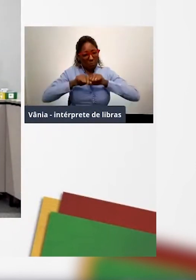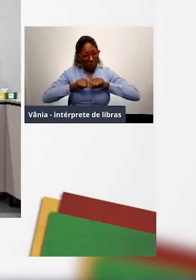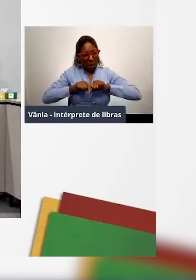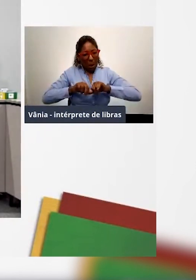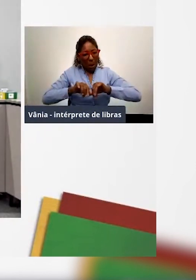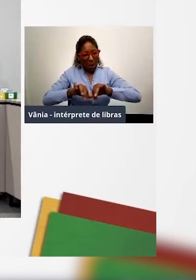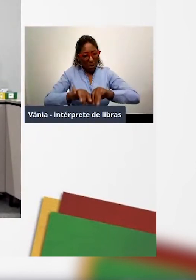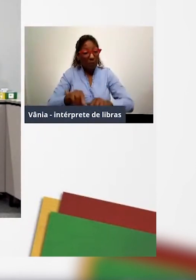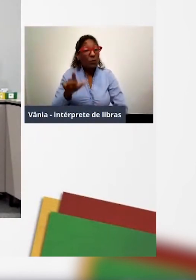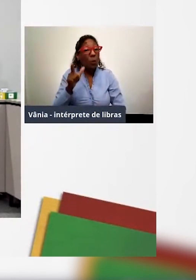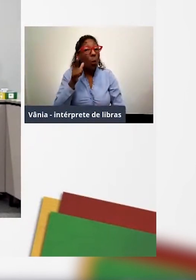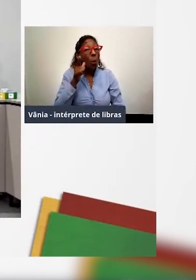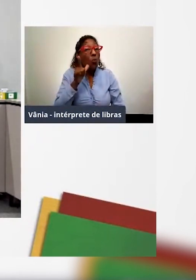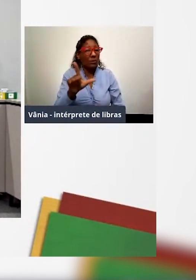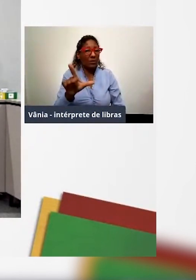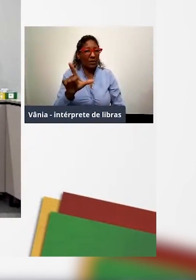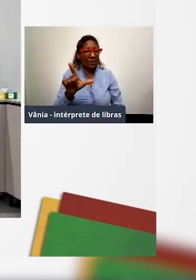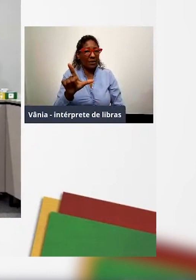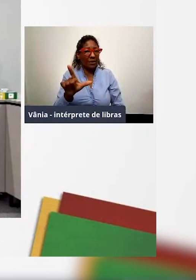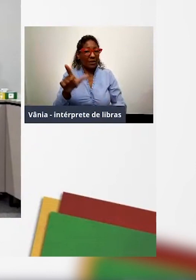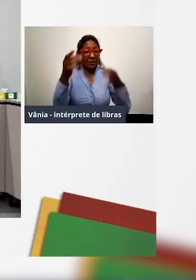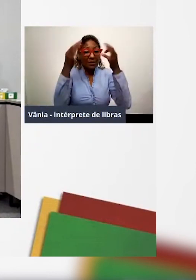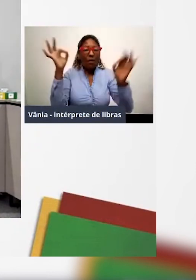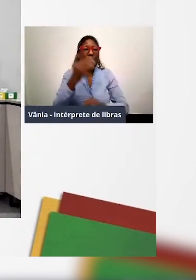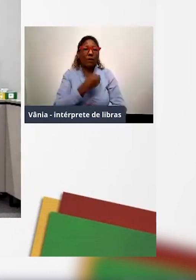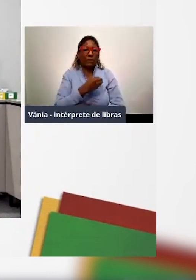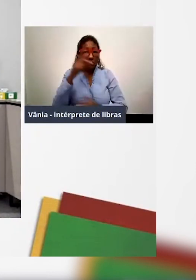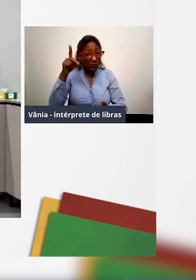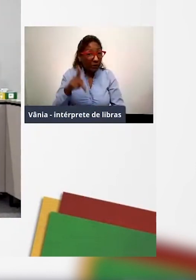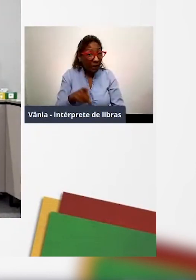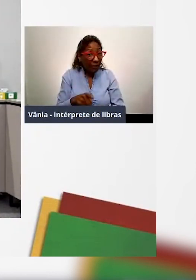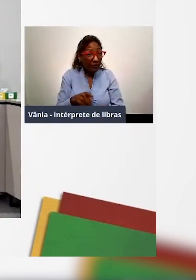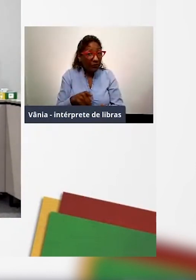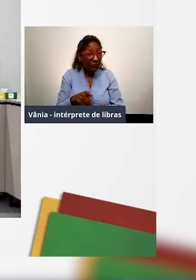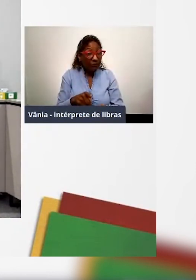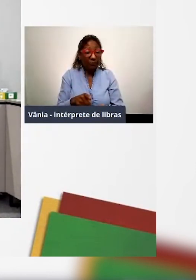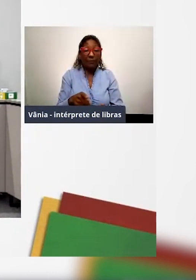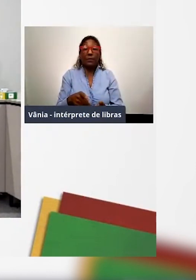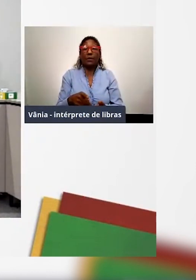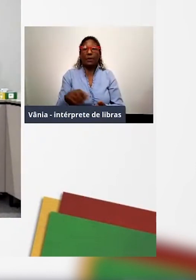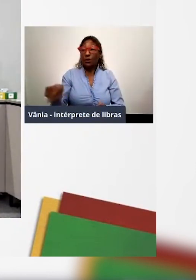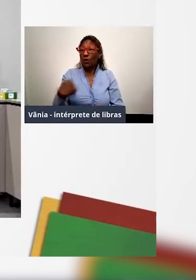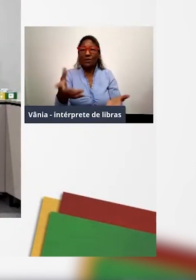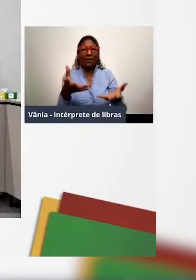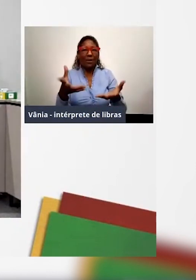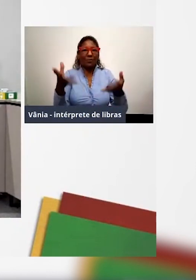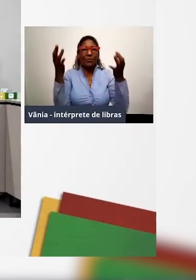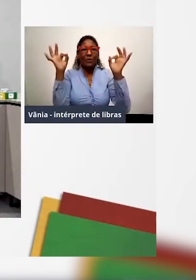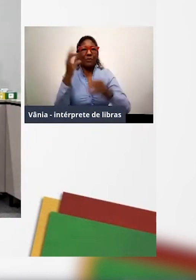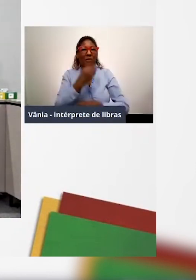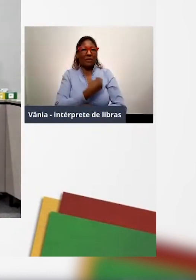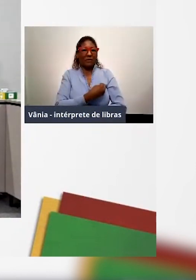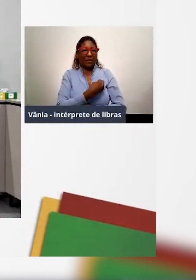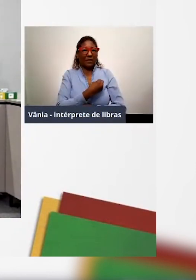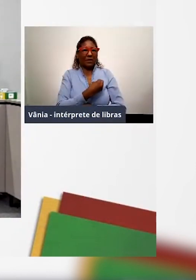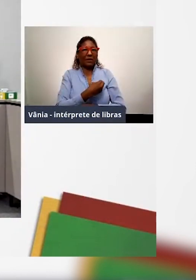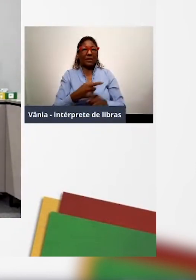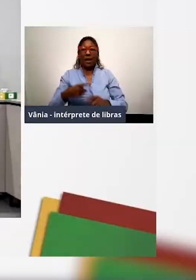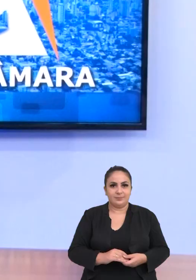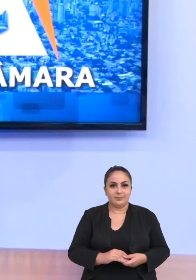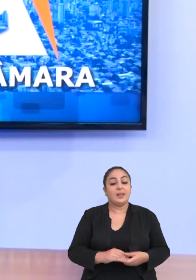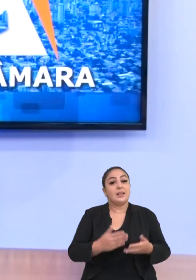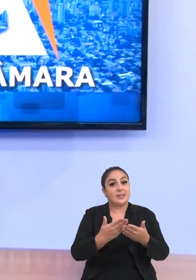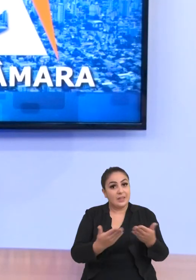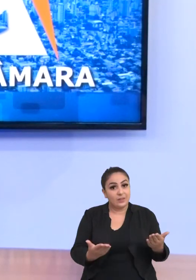vamos conseguir salvar muitas vidas, de verdade. Vamos estar salvando vidas ao cortar esse ciclo de